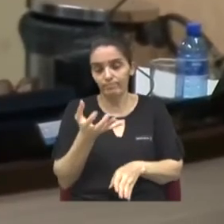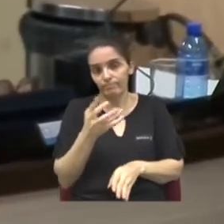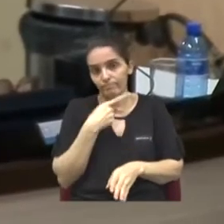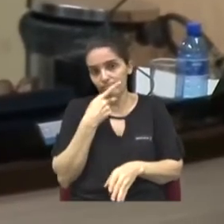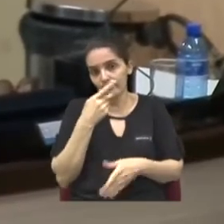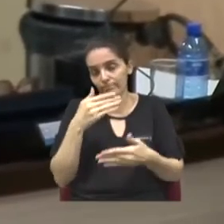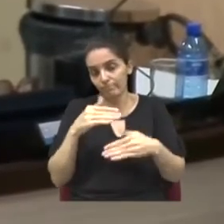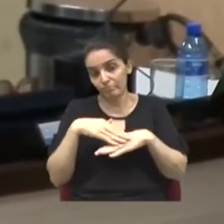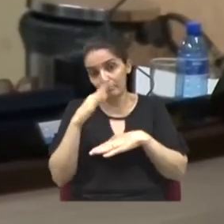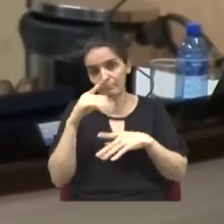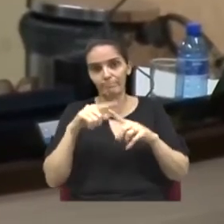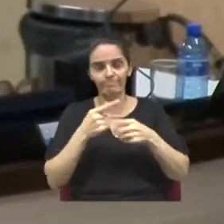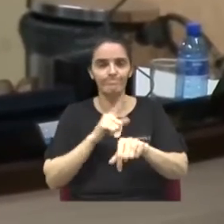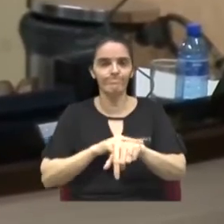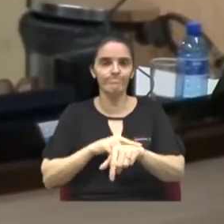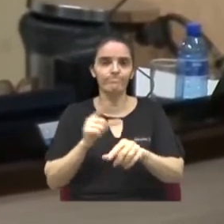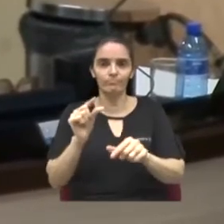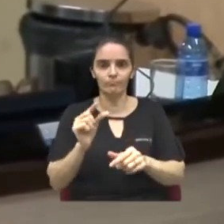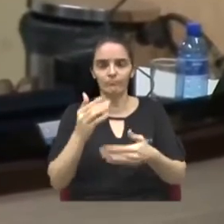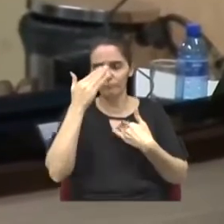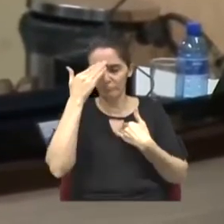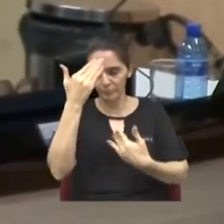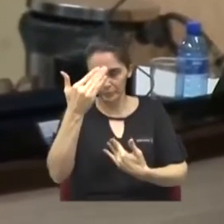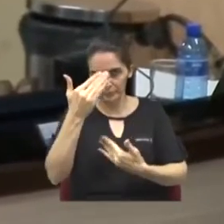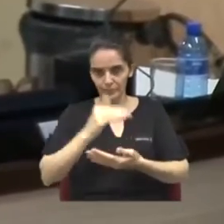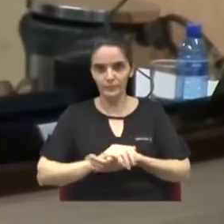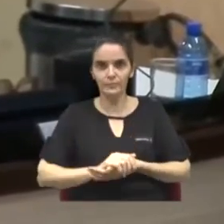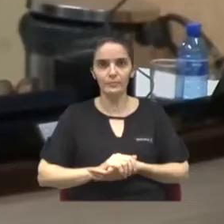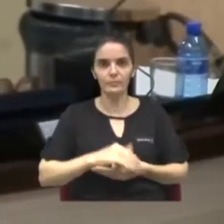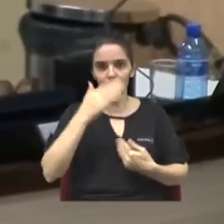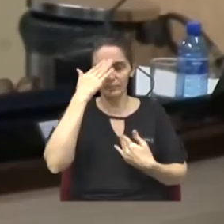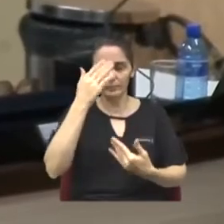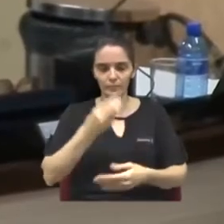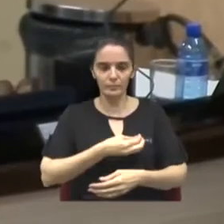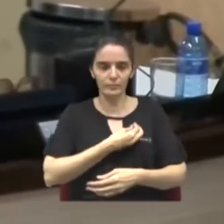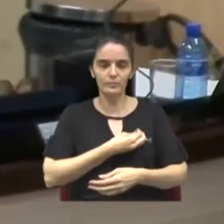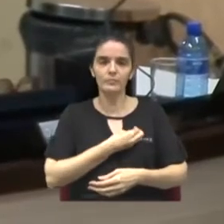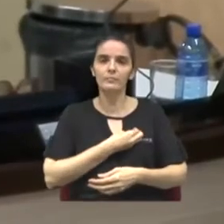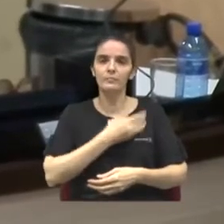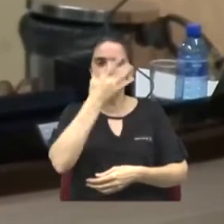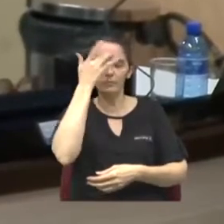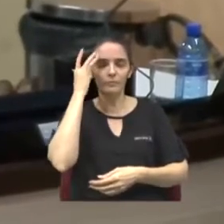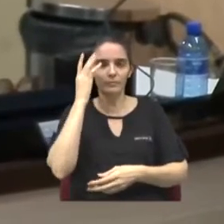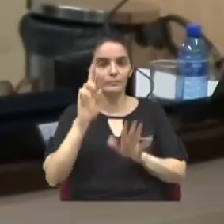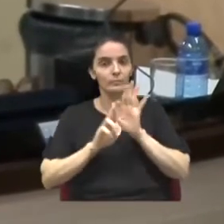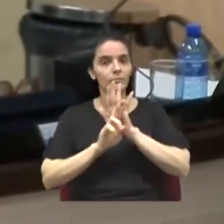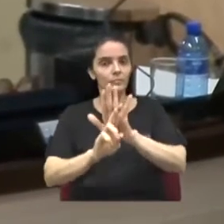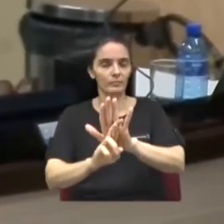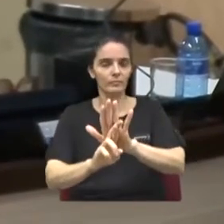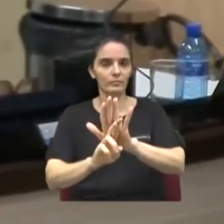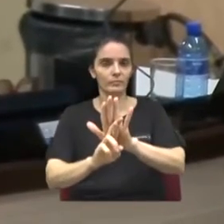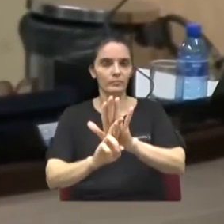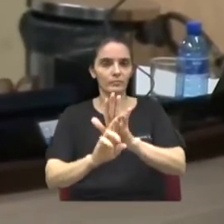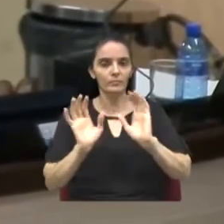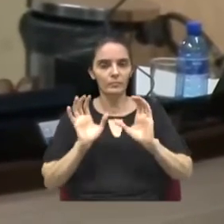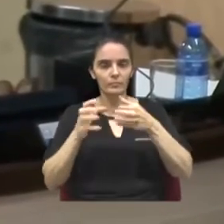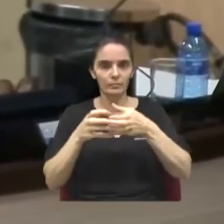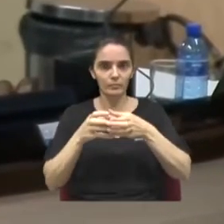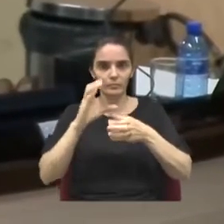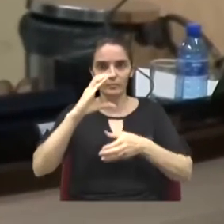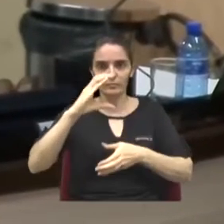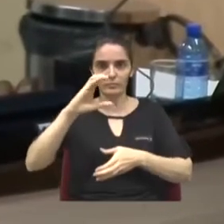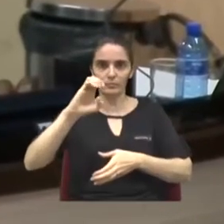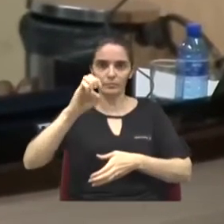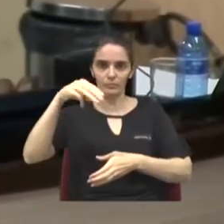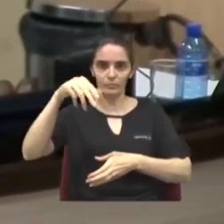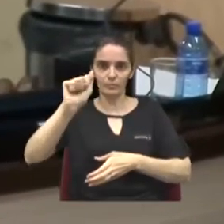tempo é limitado, desde já muito obrigado e agradeço aí a presença dos representantes, também aí a equipe do SEMA,